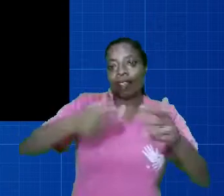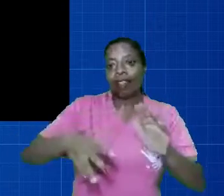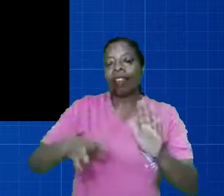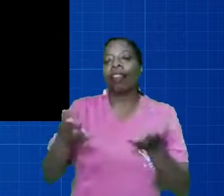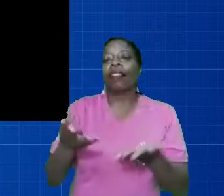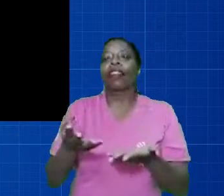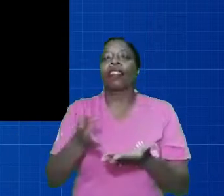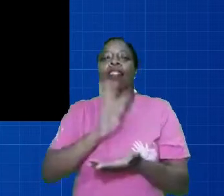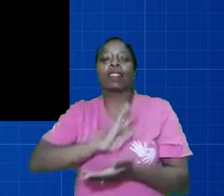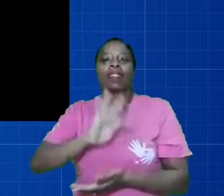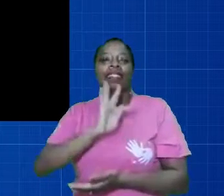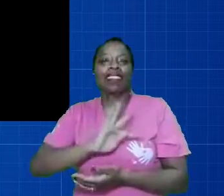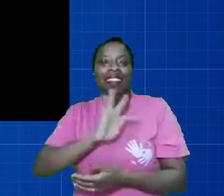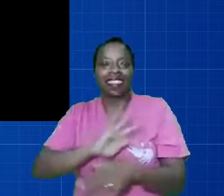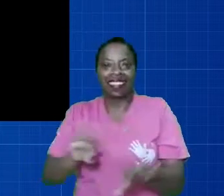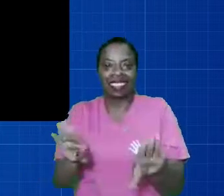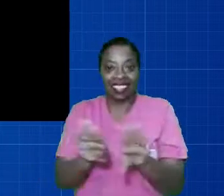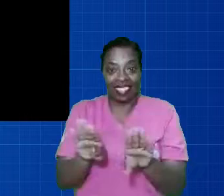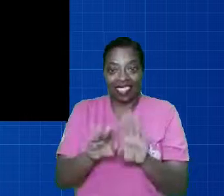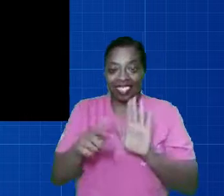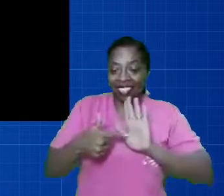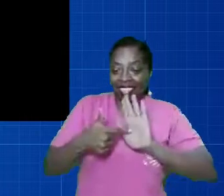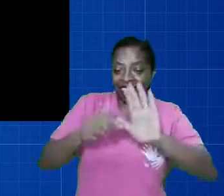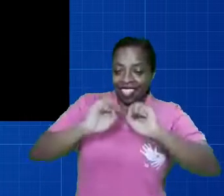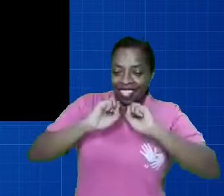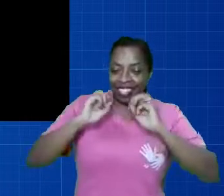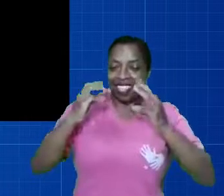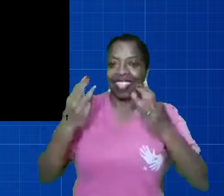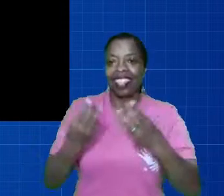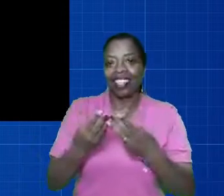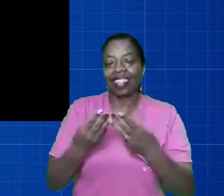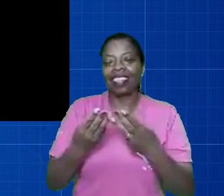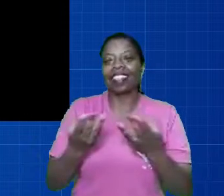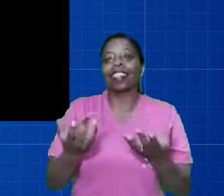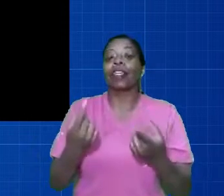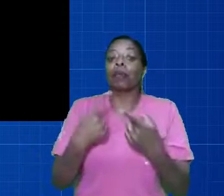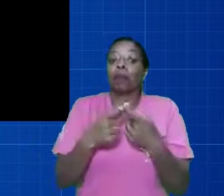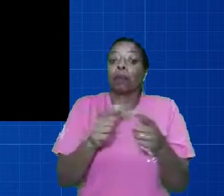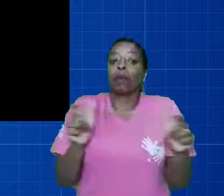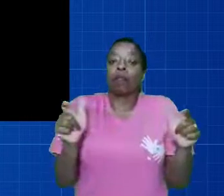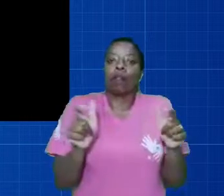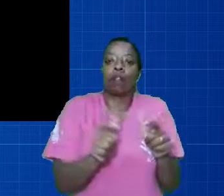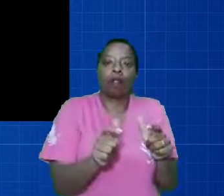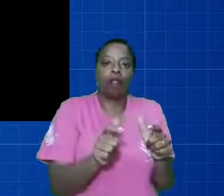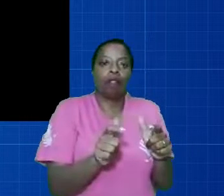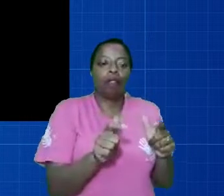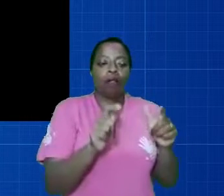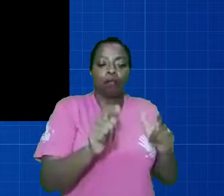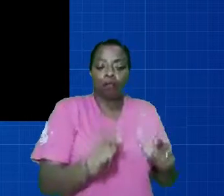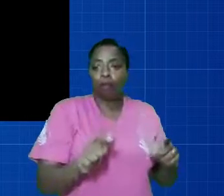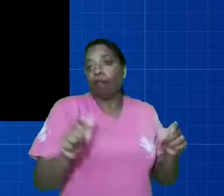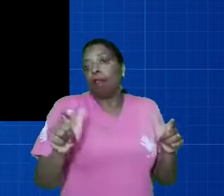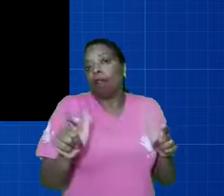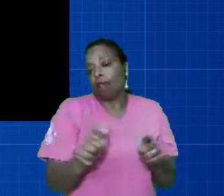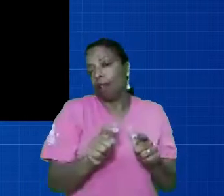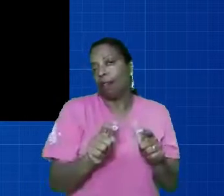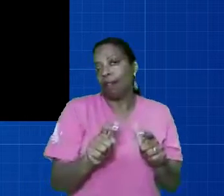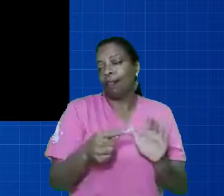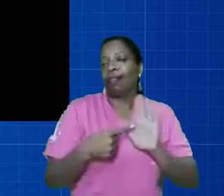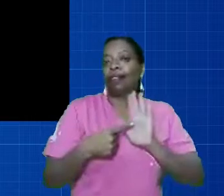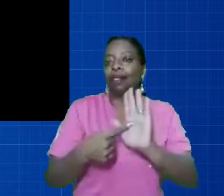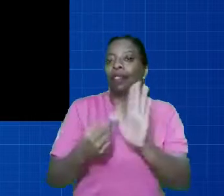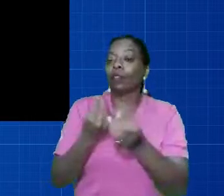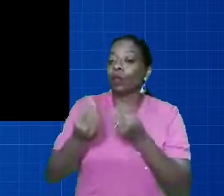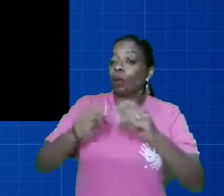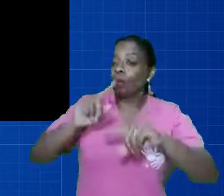a oficina, ela como é um espaço menor, né, da rede, e ela tinha uma proposta de trazer materiais que às vezes na